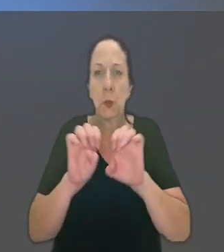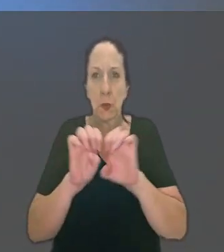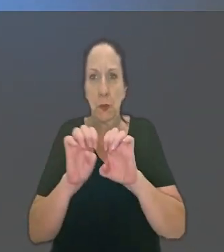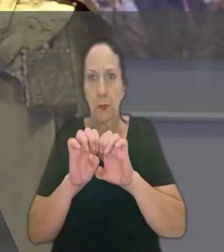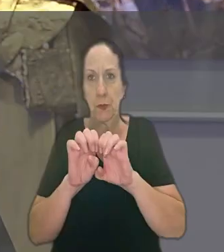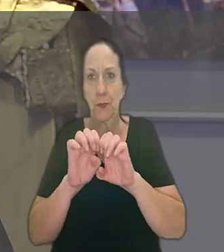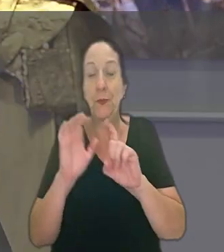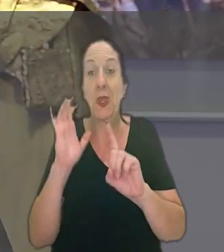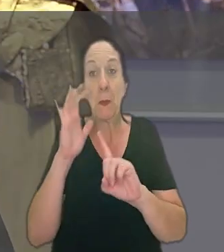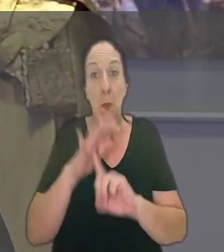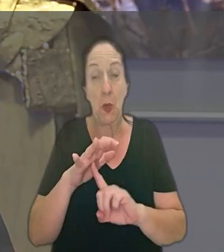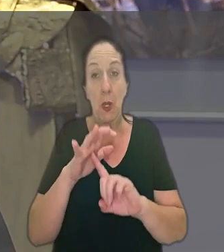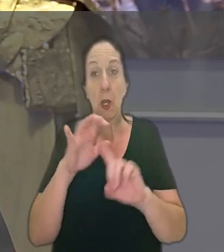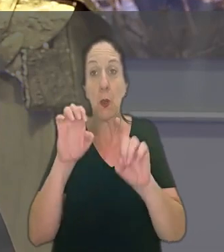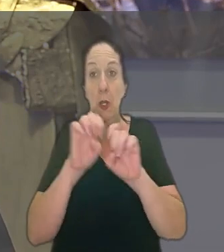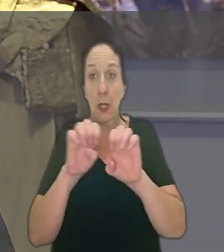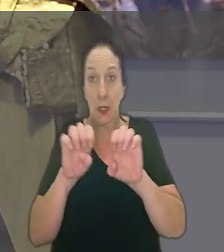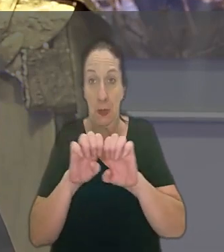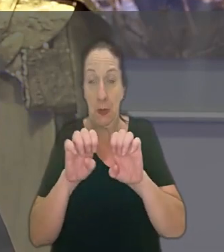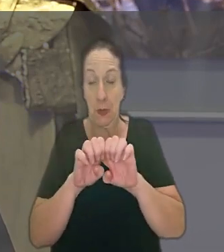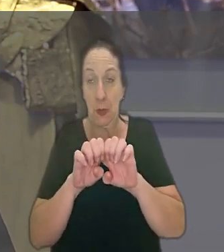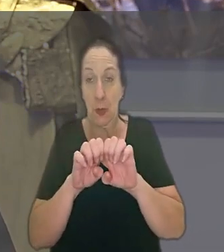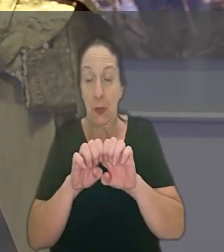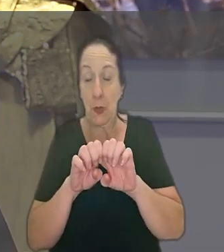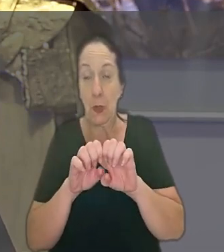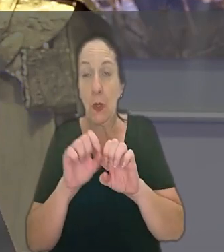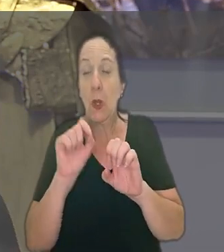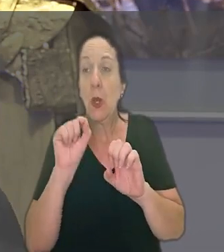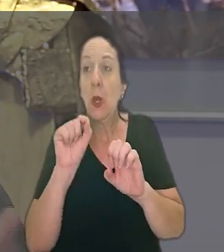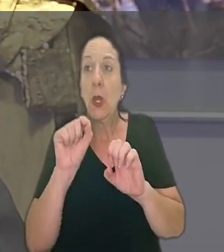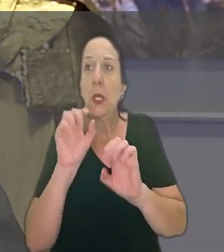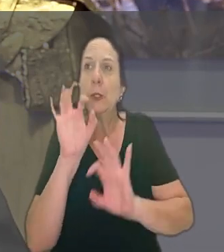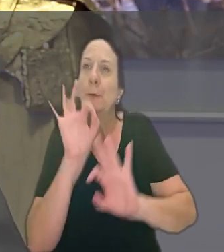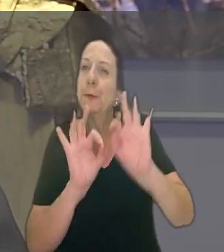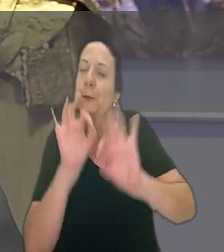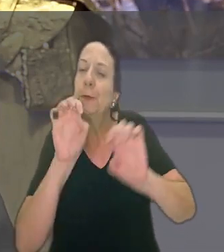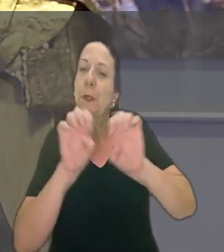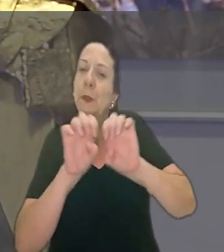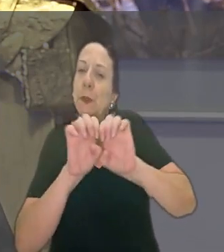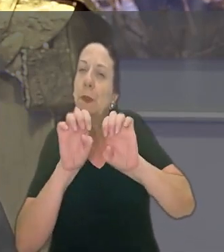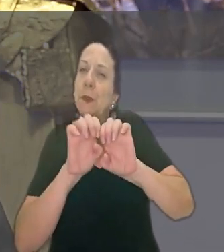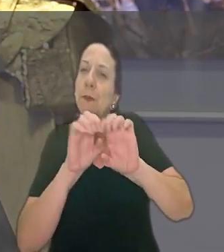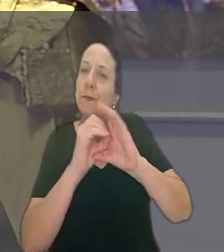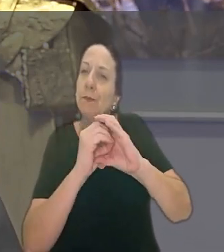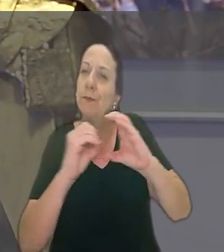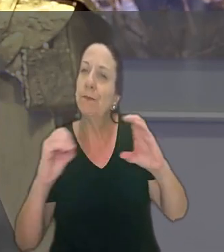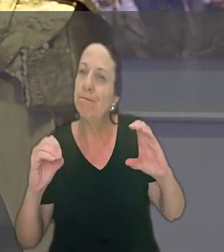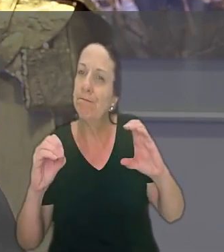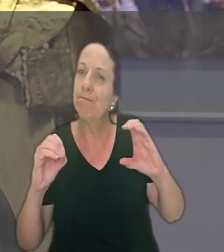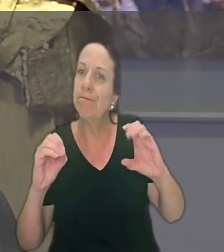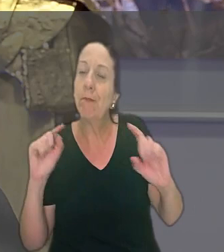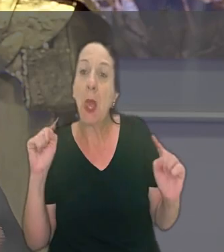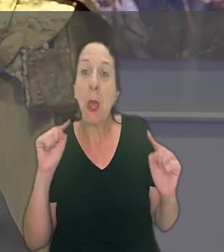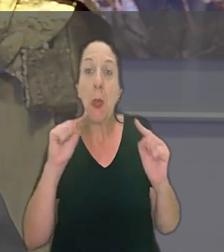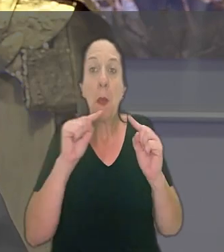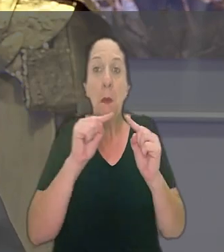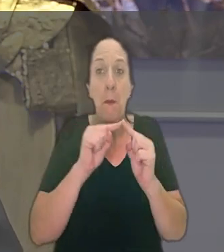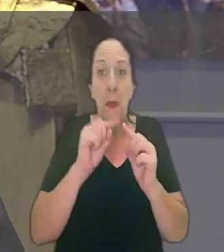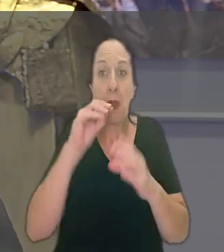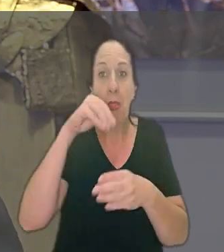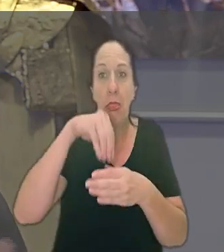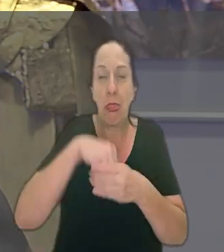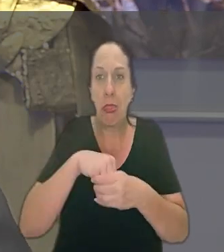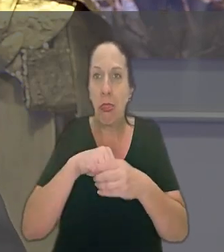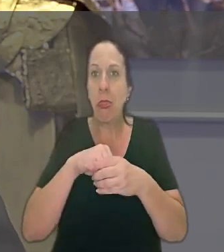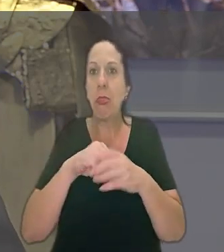estrutural? O assédio moral estrutural é aquele em que deriva de uma cultura organizacional de exclusão. É a fixação de metas